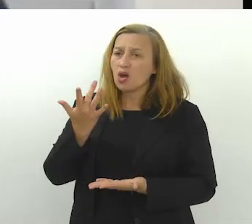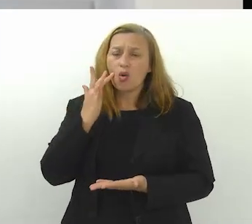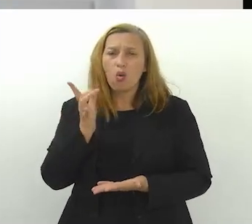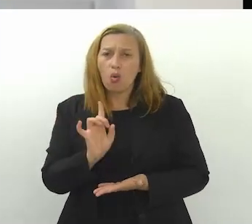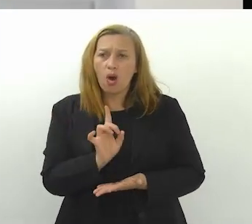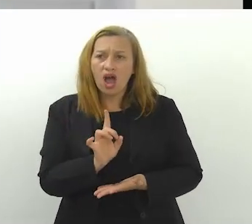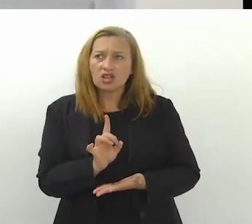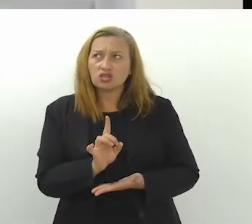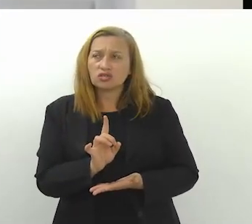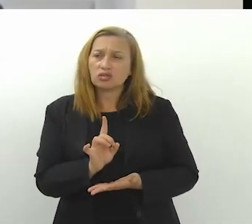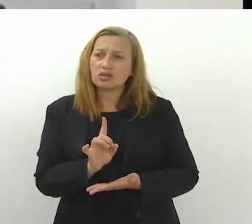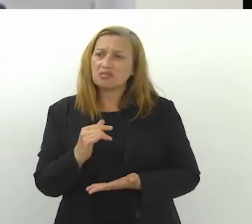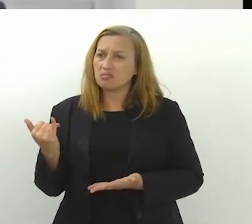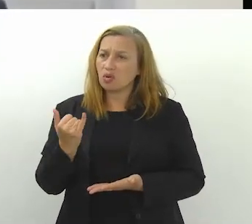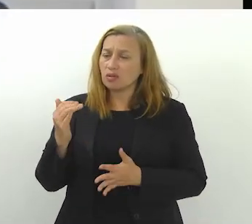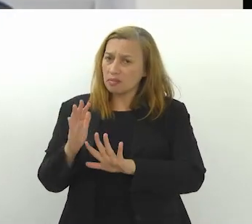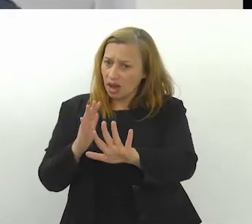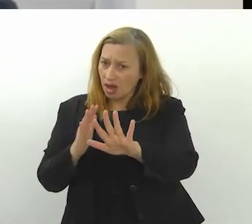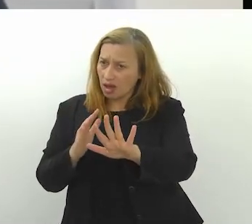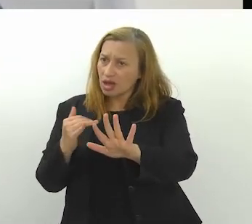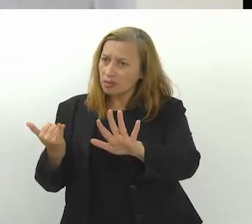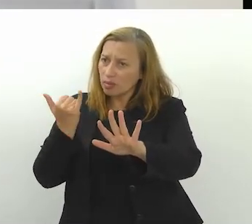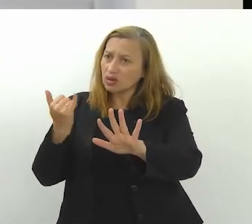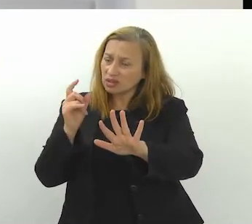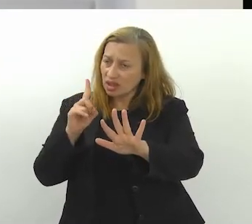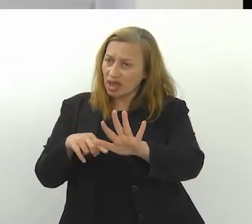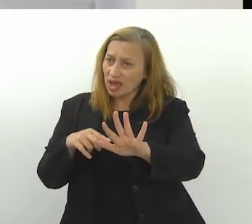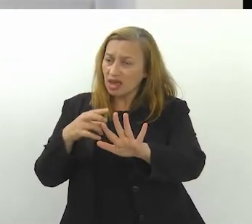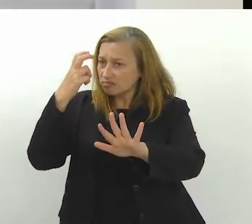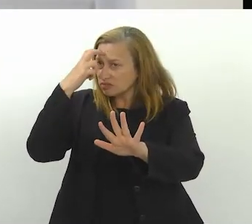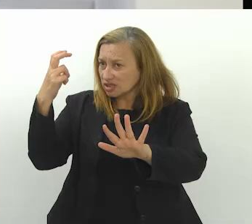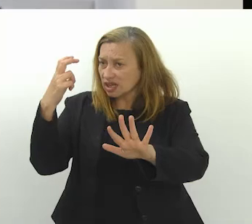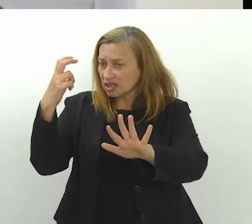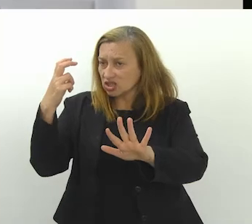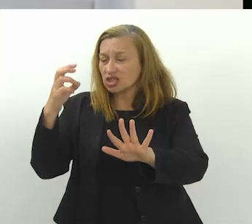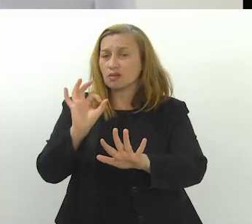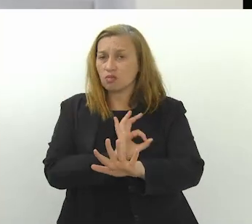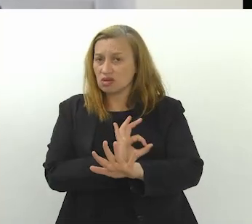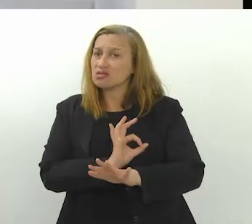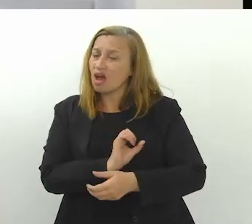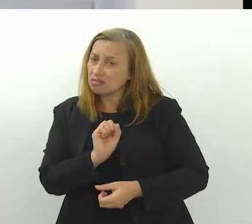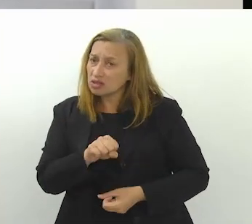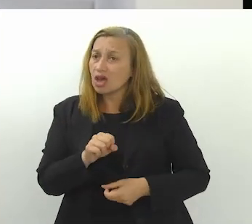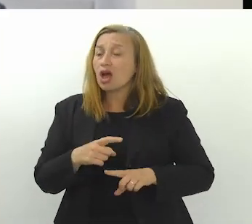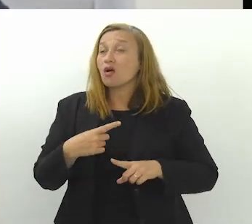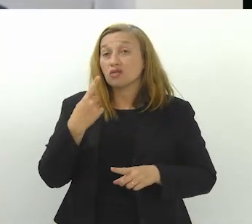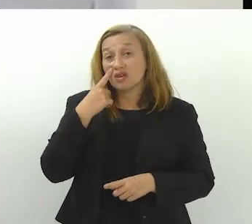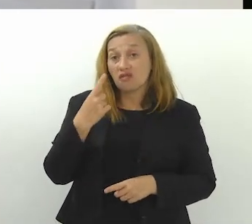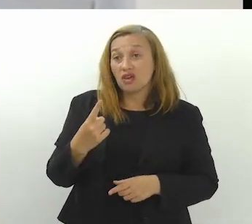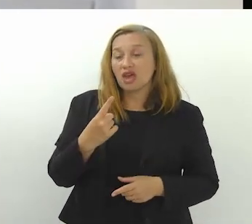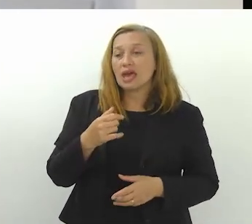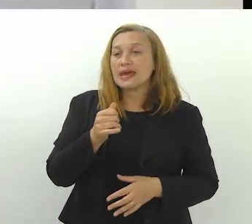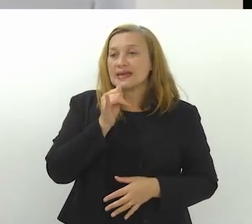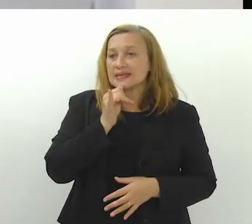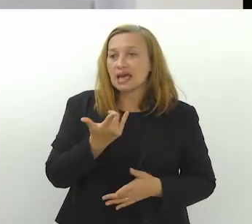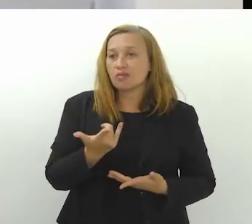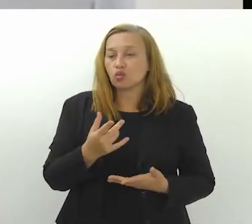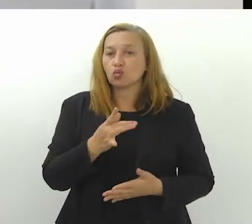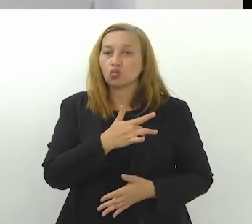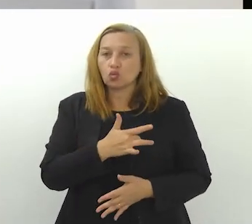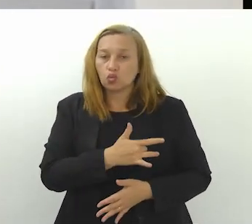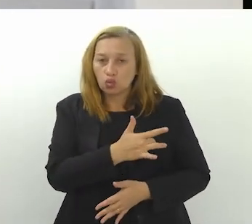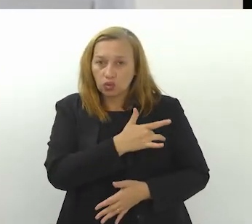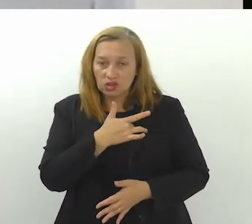não é só por isso, não é só assim, mas uma parte importante é a questão da própria inteligência policial, né? Você teve, por exemplo, no caso